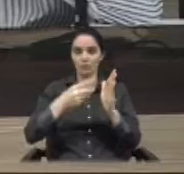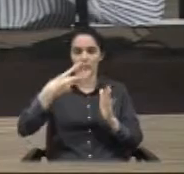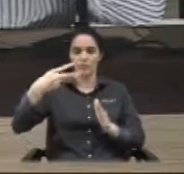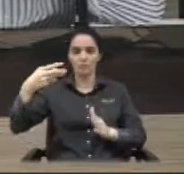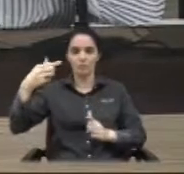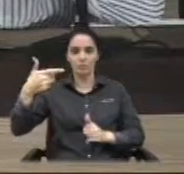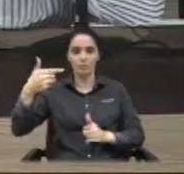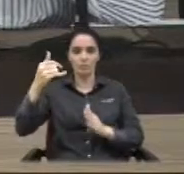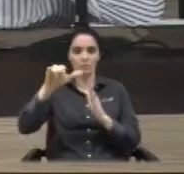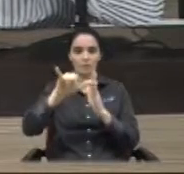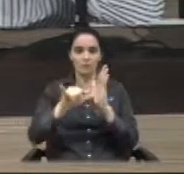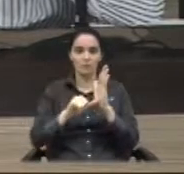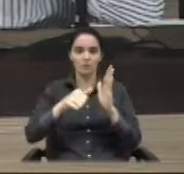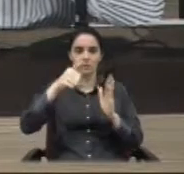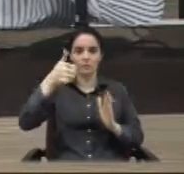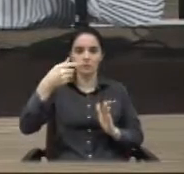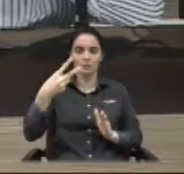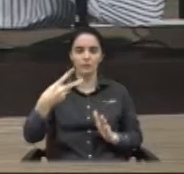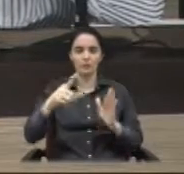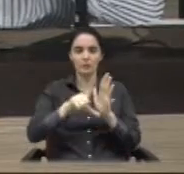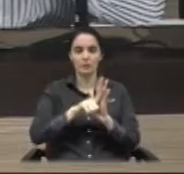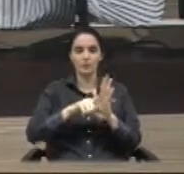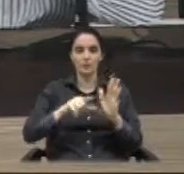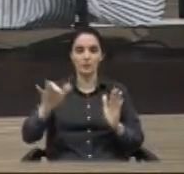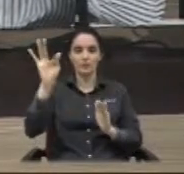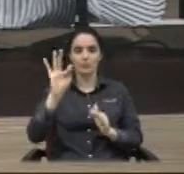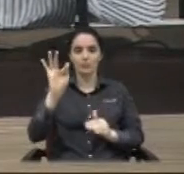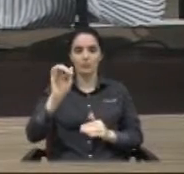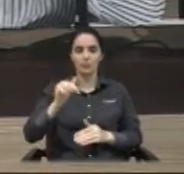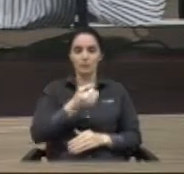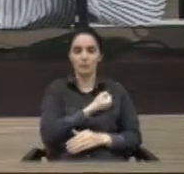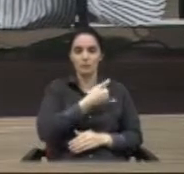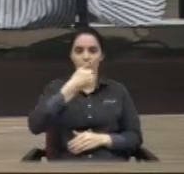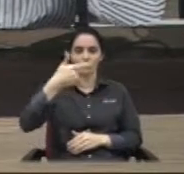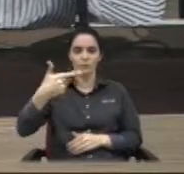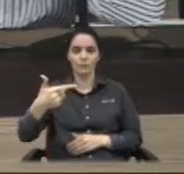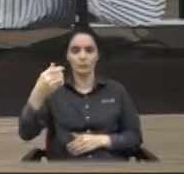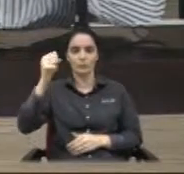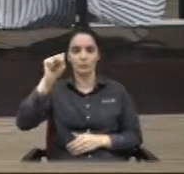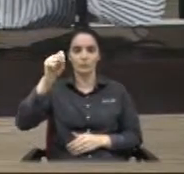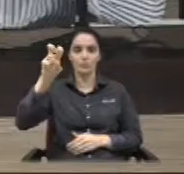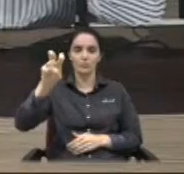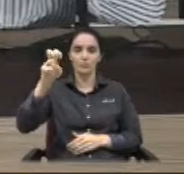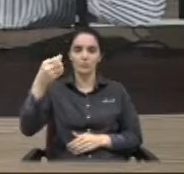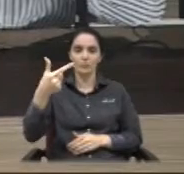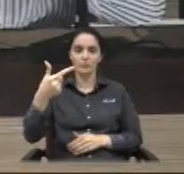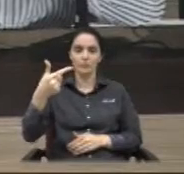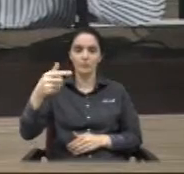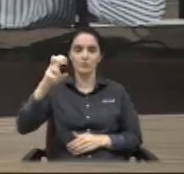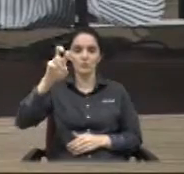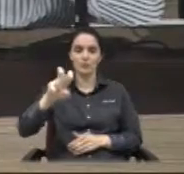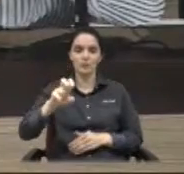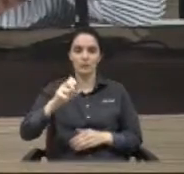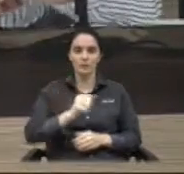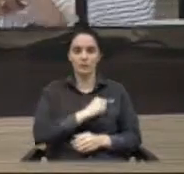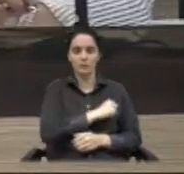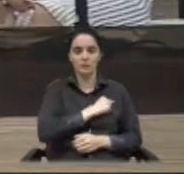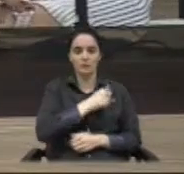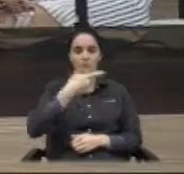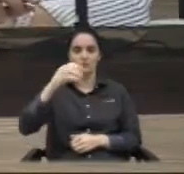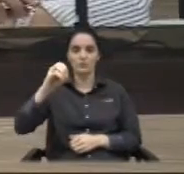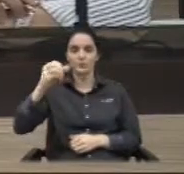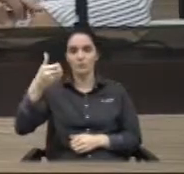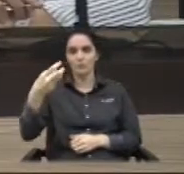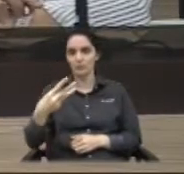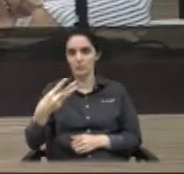incisos 1 e 2 da Lei Federal número 12.852, de 5 de agosto de 2013 e da